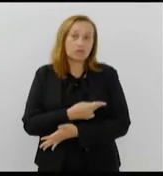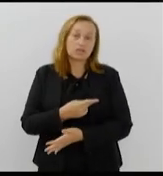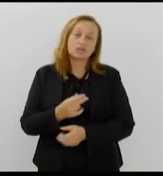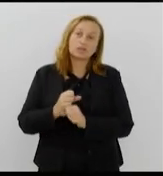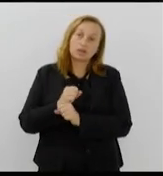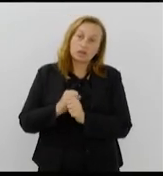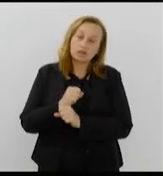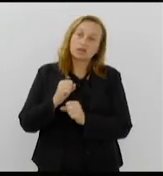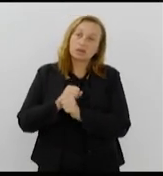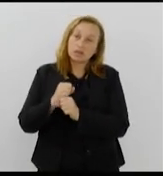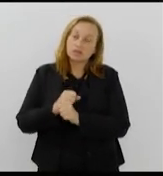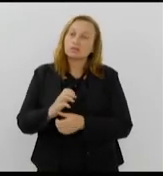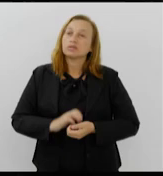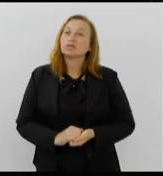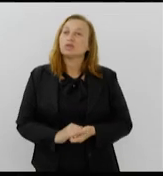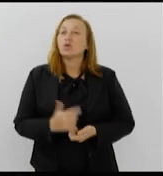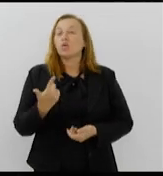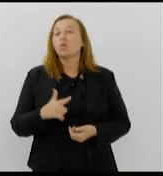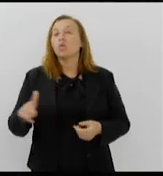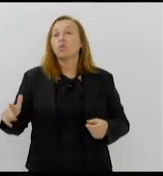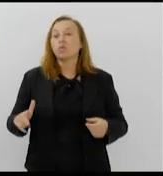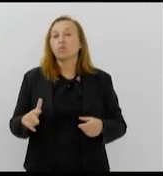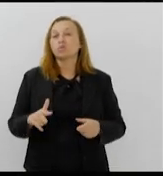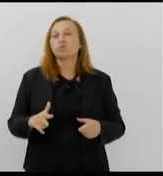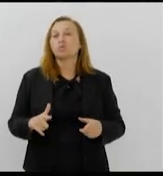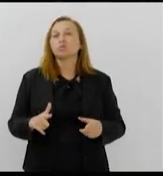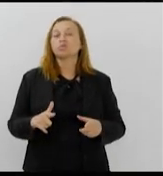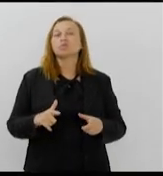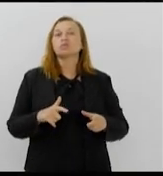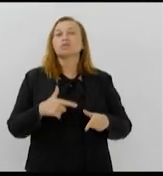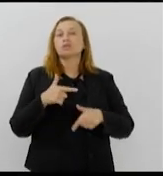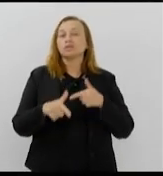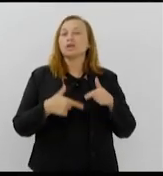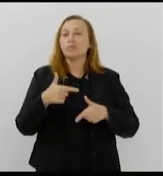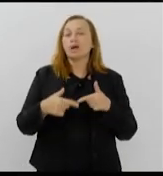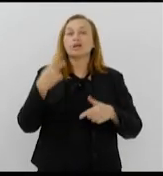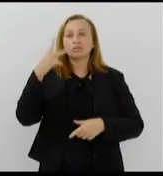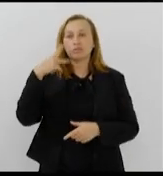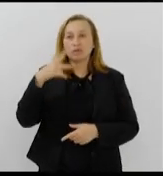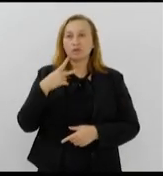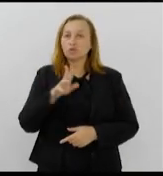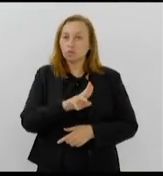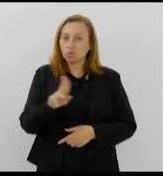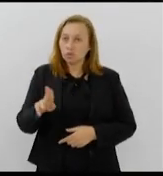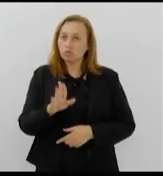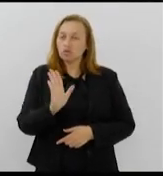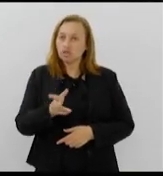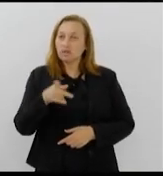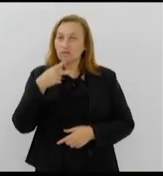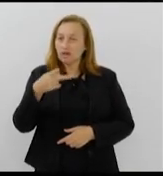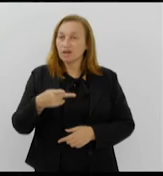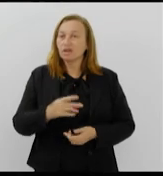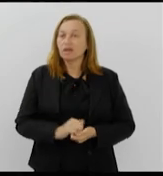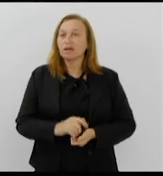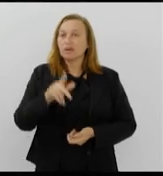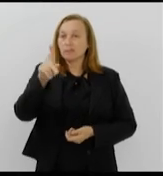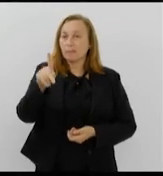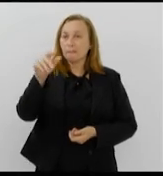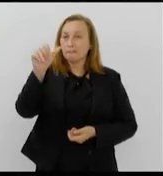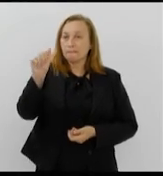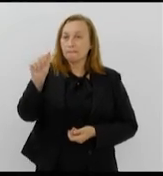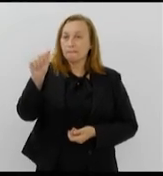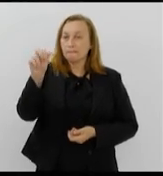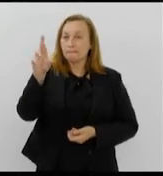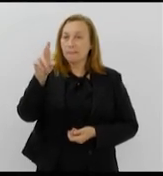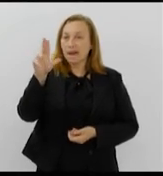Mas tem mais outras funções do parlamento. Como o nome já diz, é